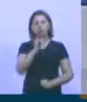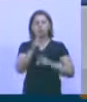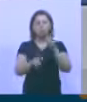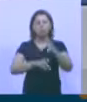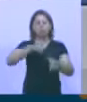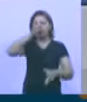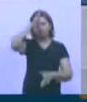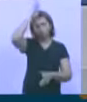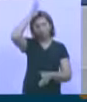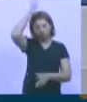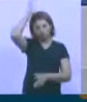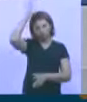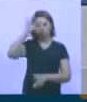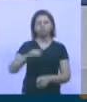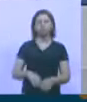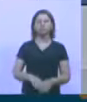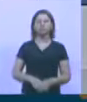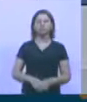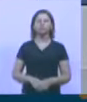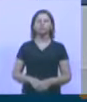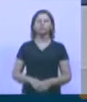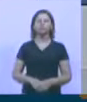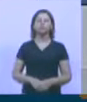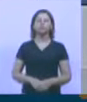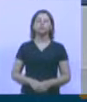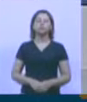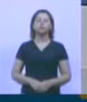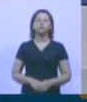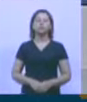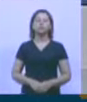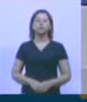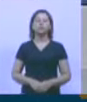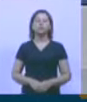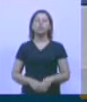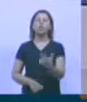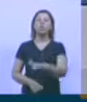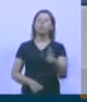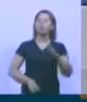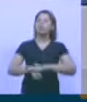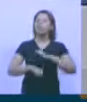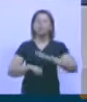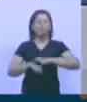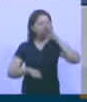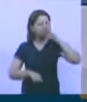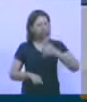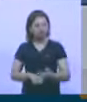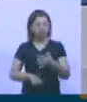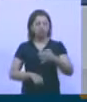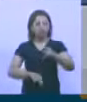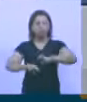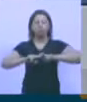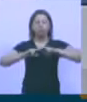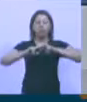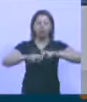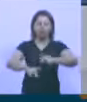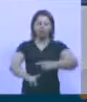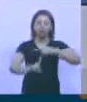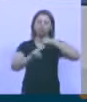Christ Jesus there is no condemnation. Já não há mais condenação pela cruz de